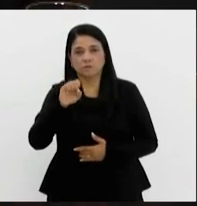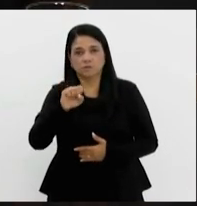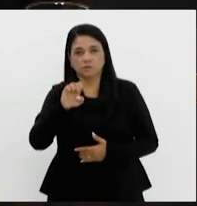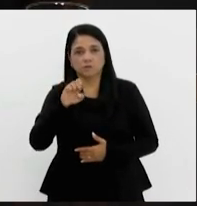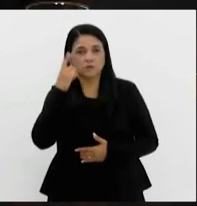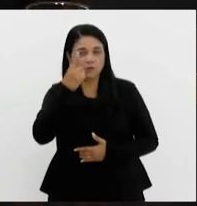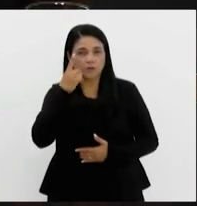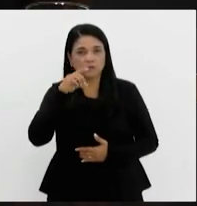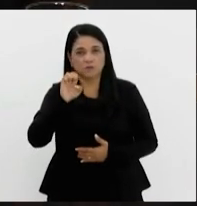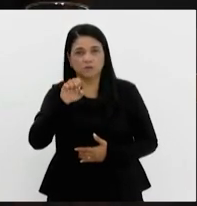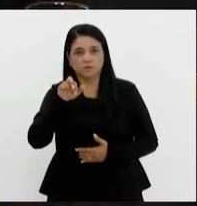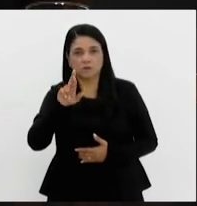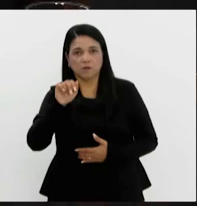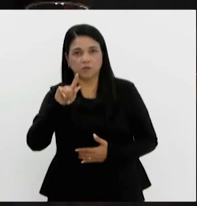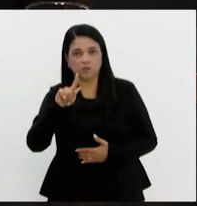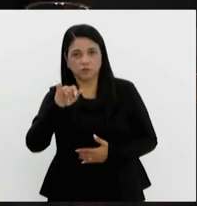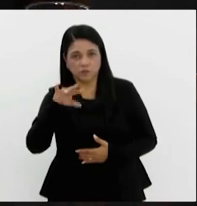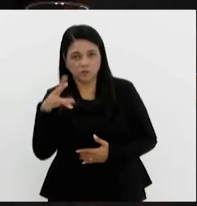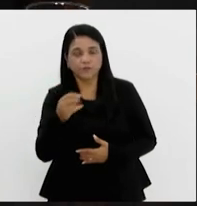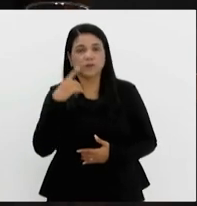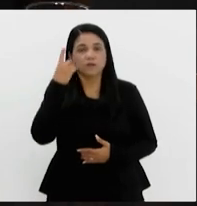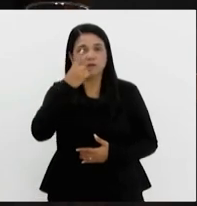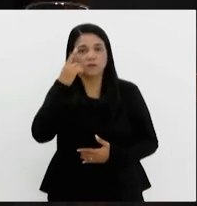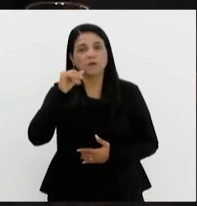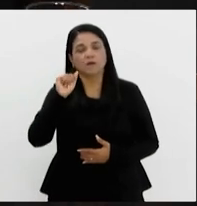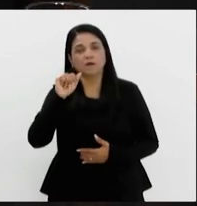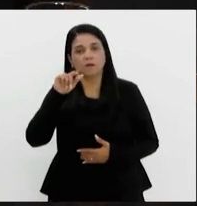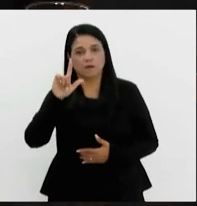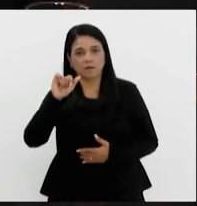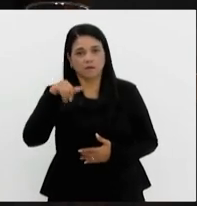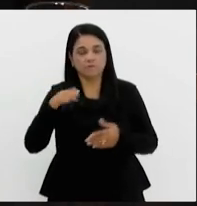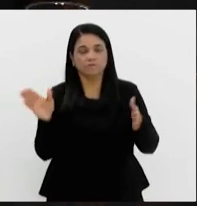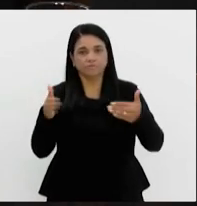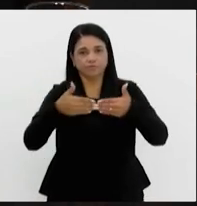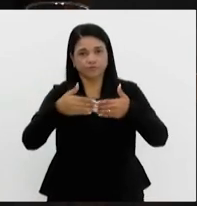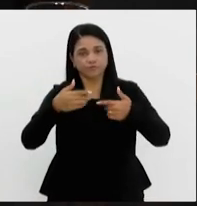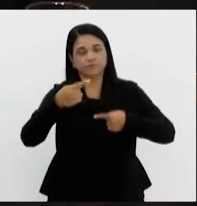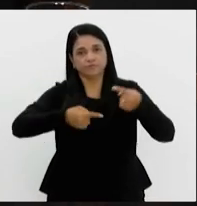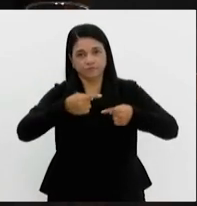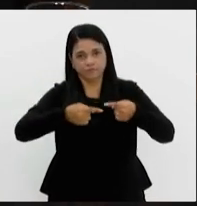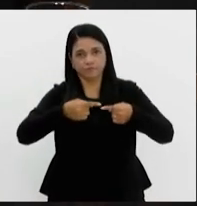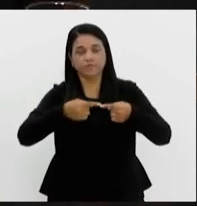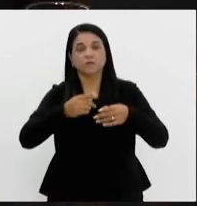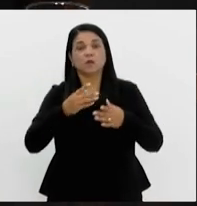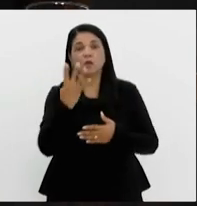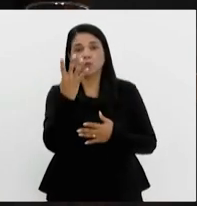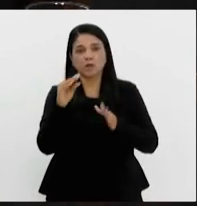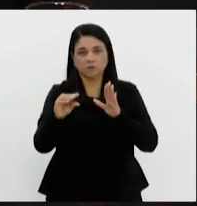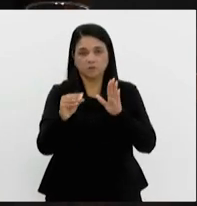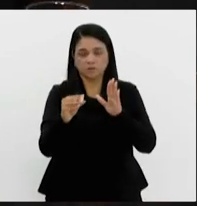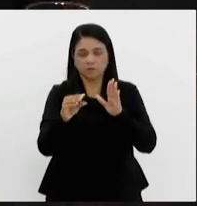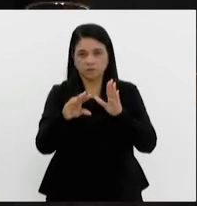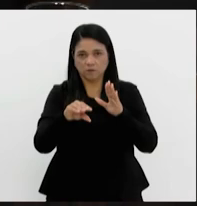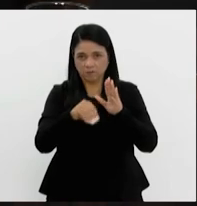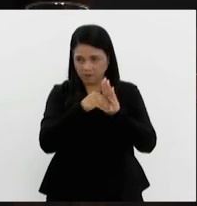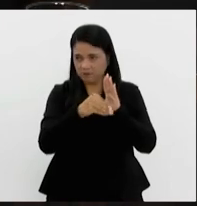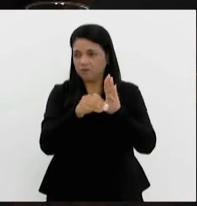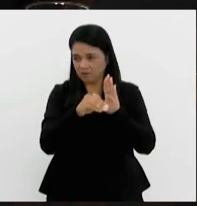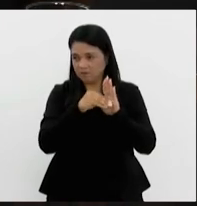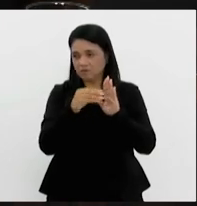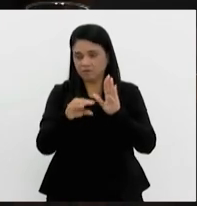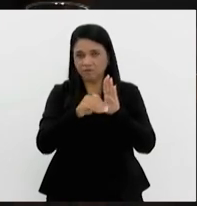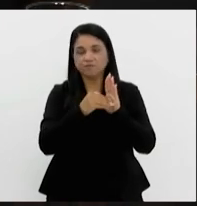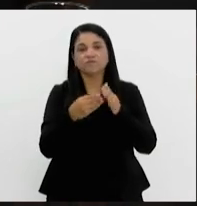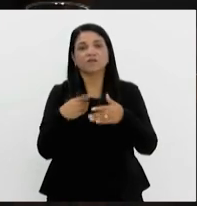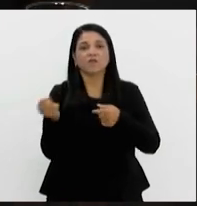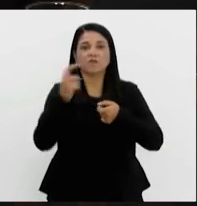Alain Lopes. Em discussão, não havendo quem queira discutir, encerrada a discussão, apresente proposta, recebeu 4 emendas e retorna às